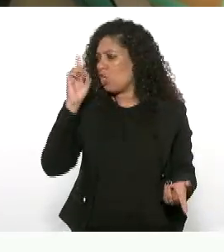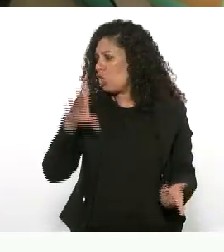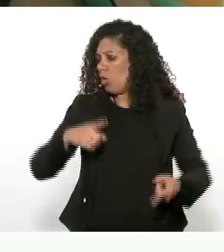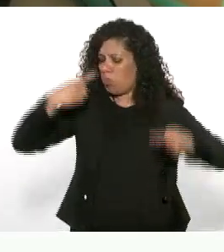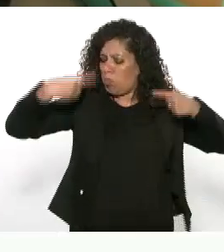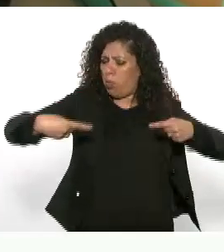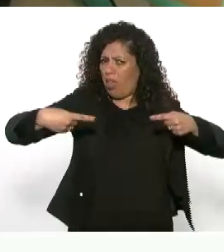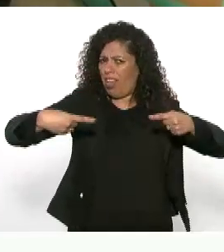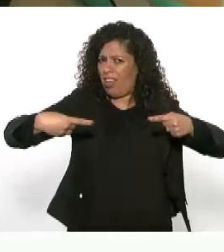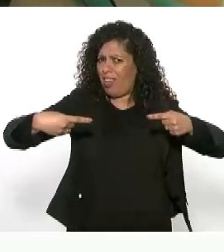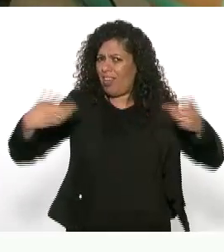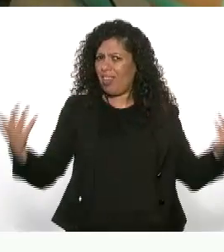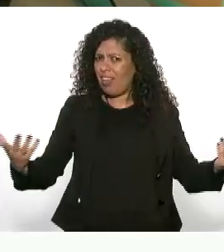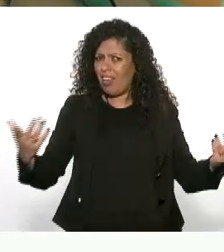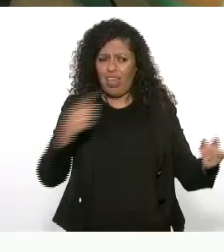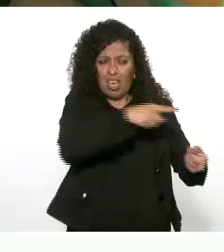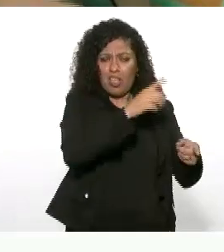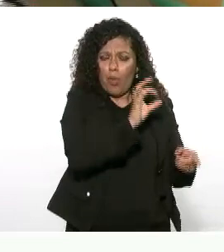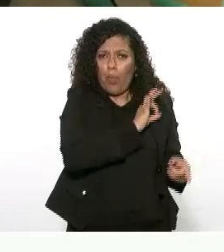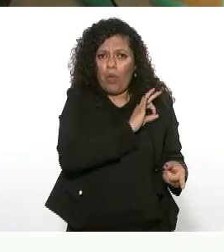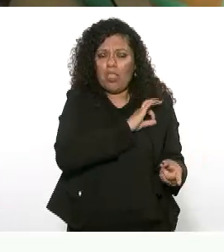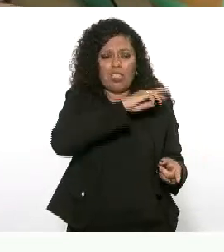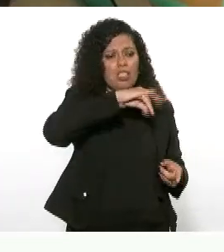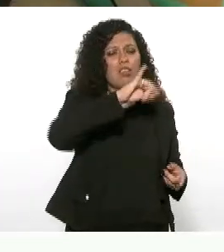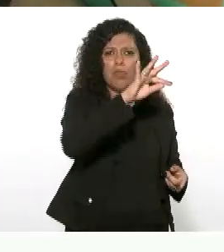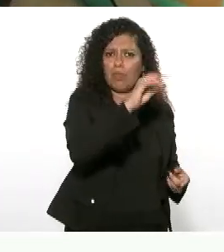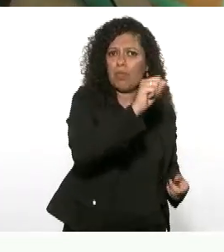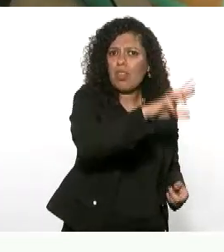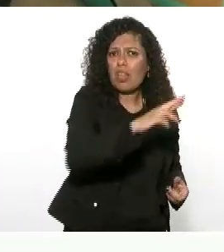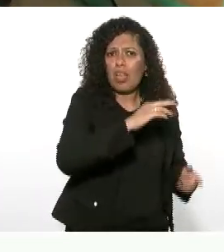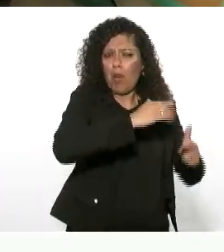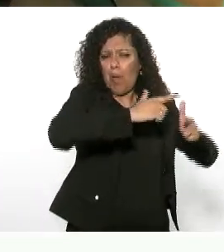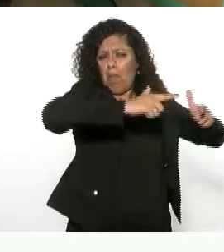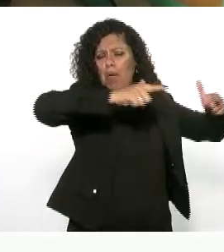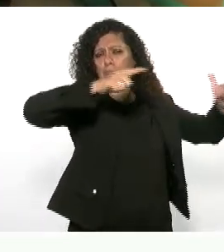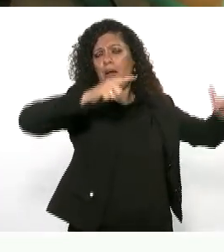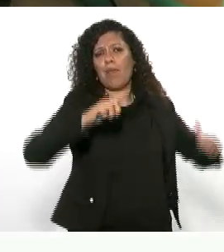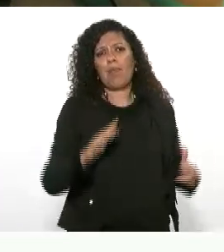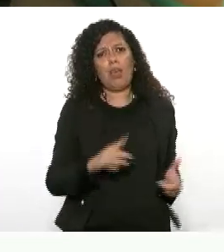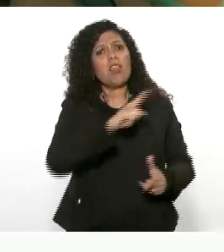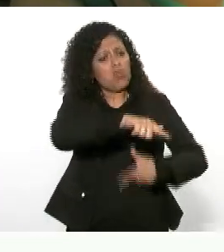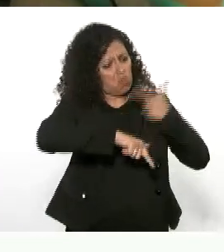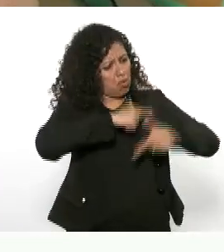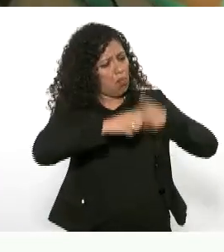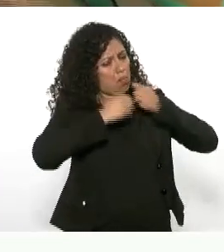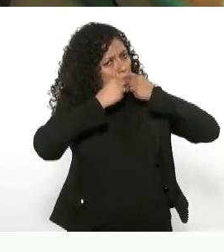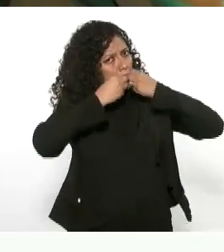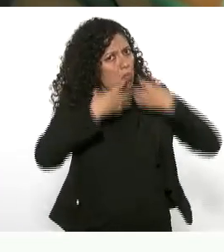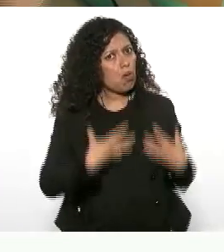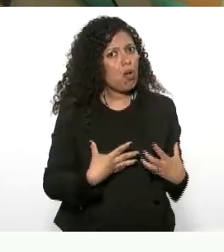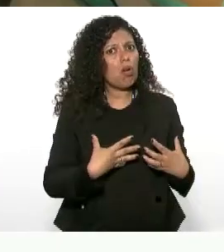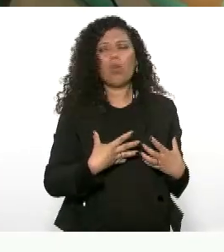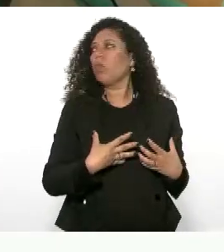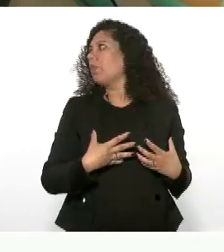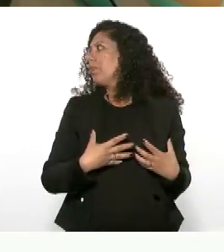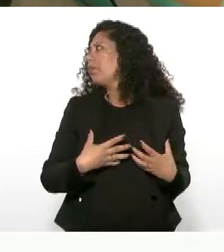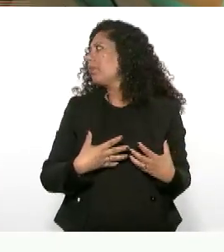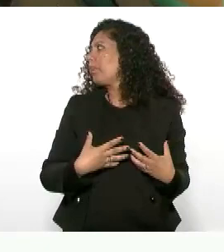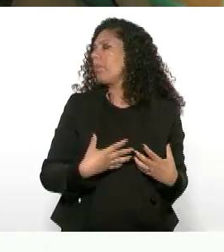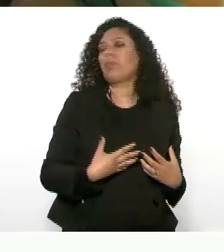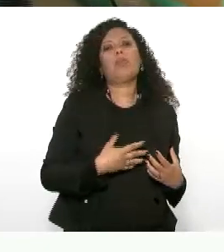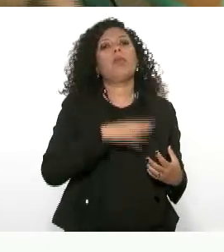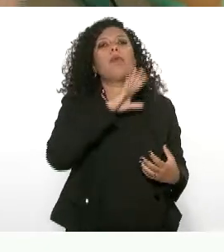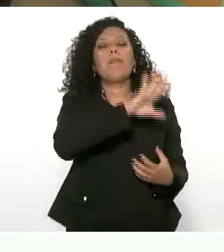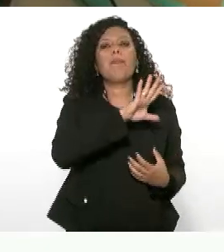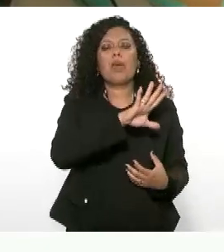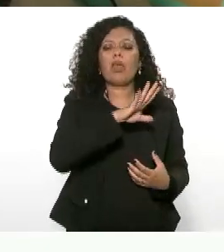aumentando o efetivo da Polícia Militar, que faz um trabalho extraordinário, Coronel Laviano. A gente tem que honrar a nossa Polícia Militar, da